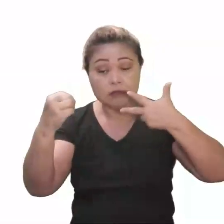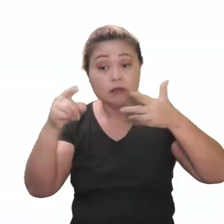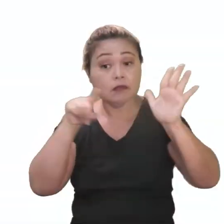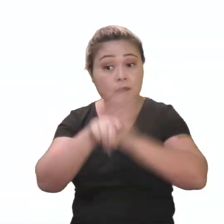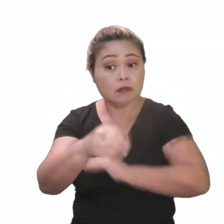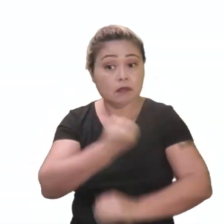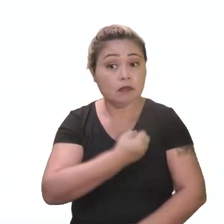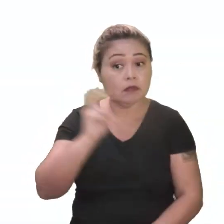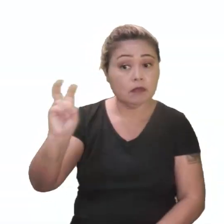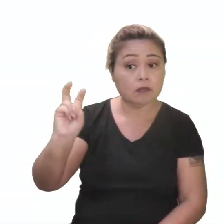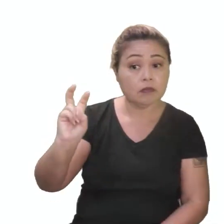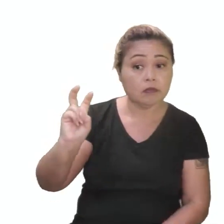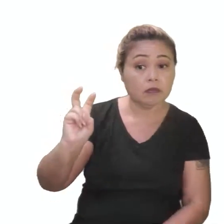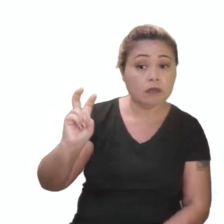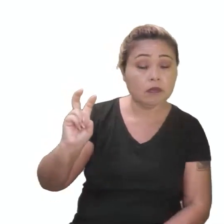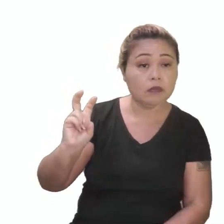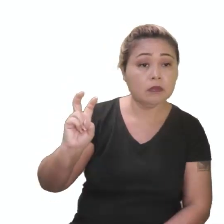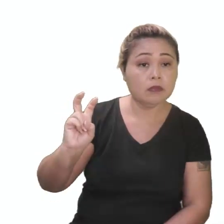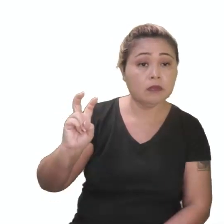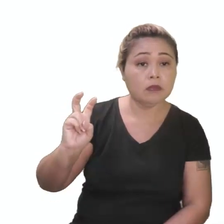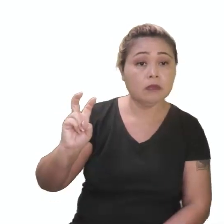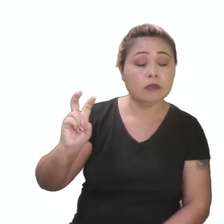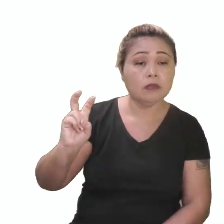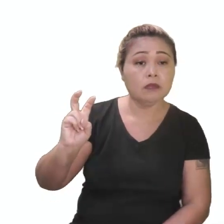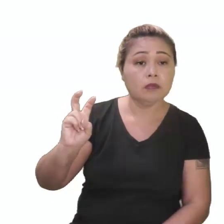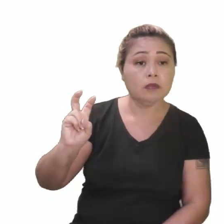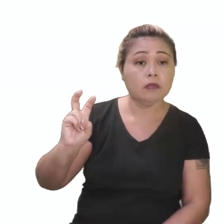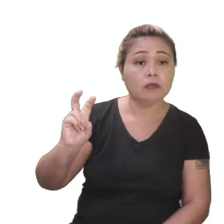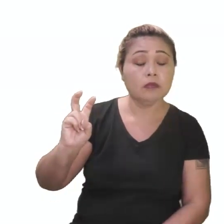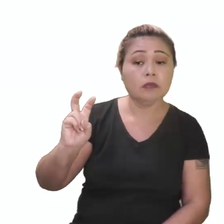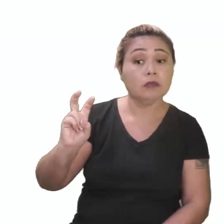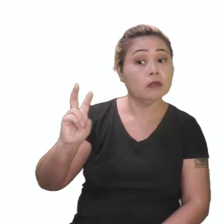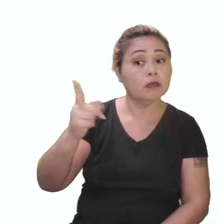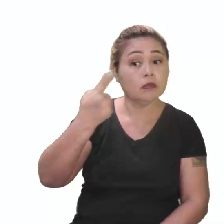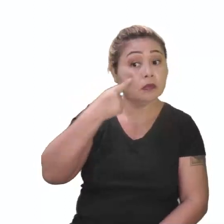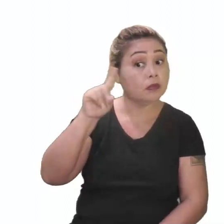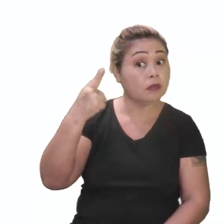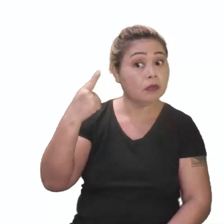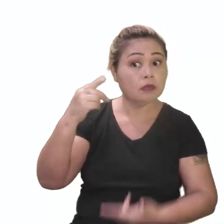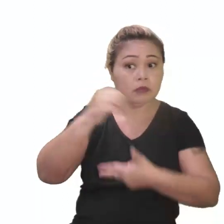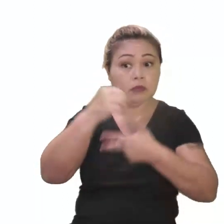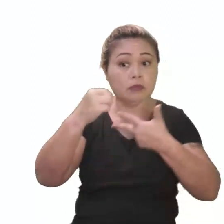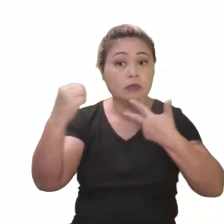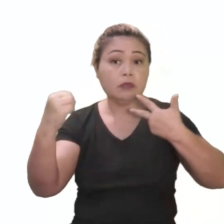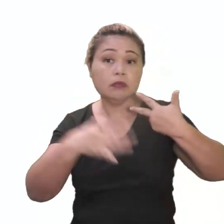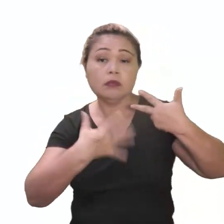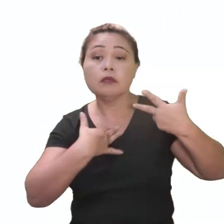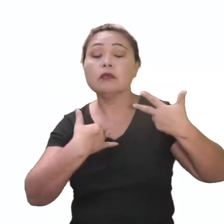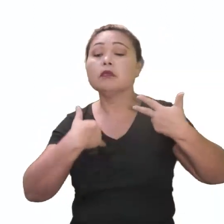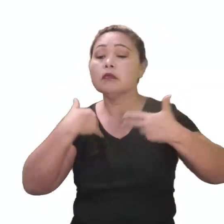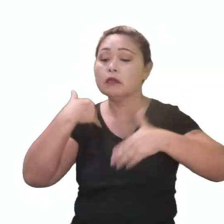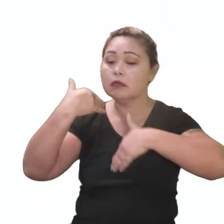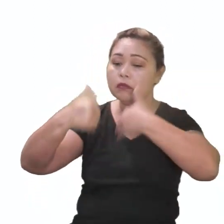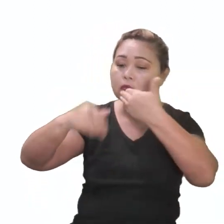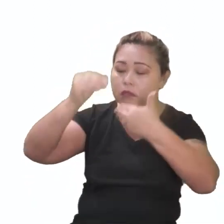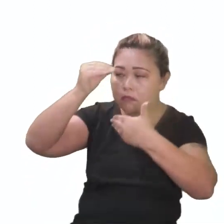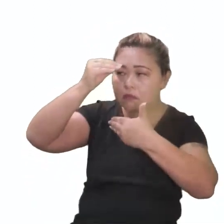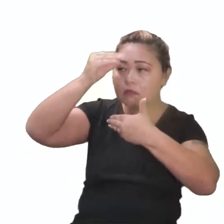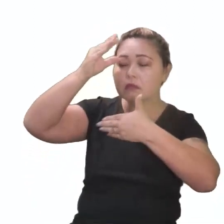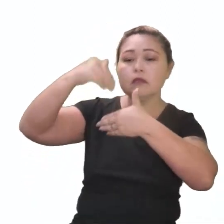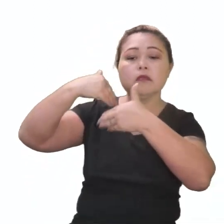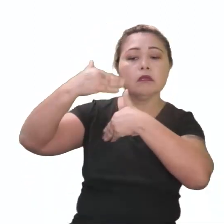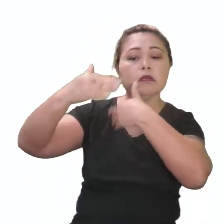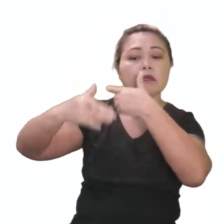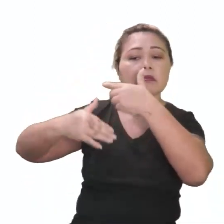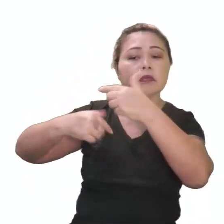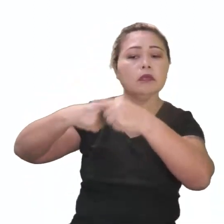número 5. Joga lá? Vambora! Se liga, então. O conhecimento do processo evolutivo